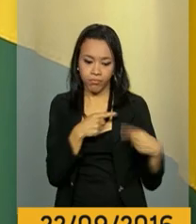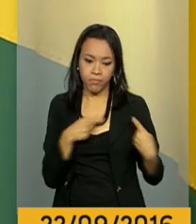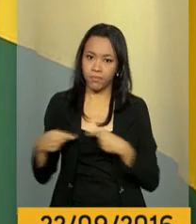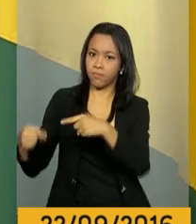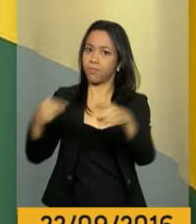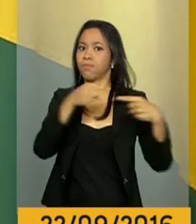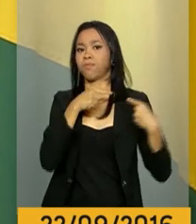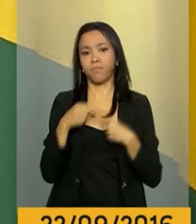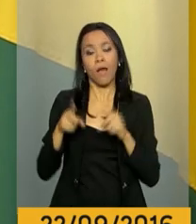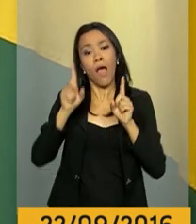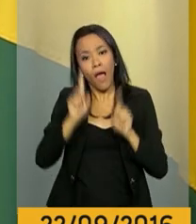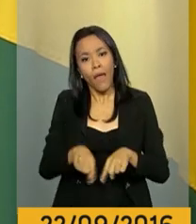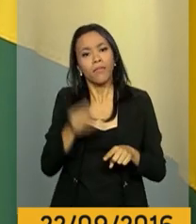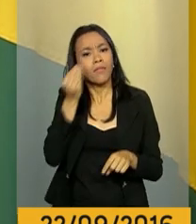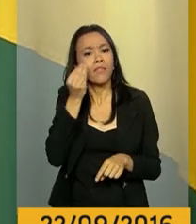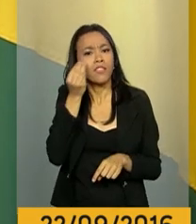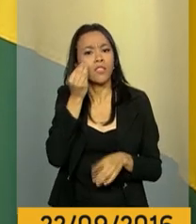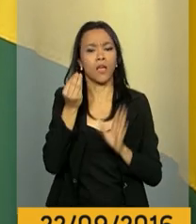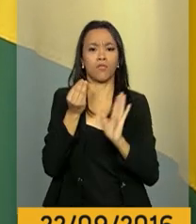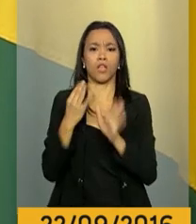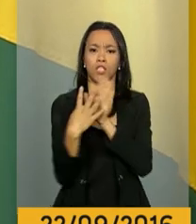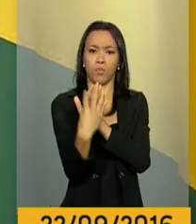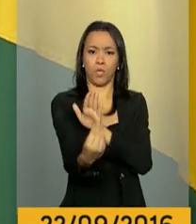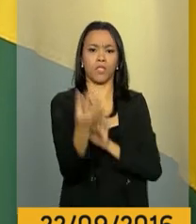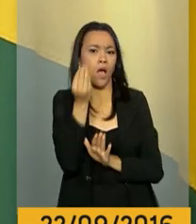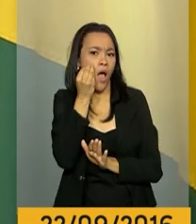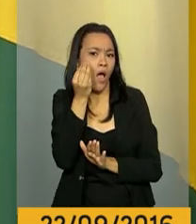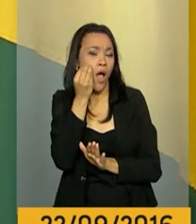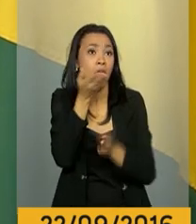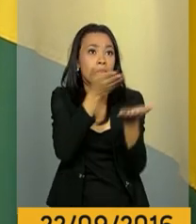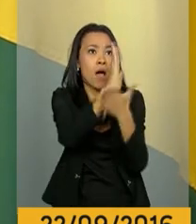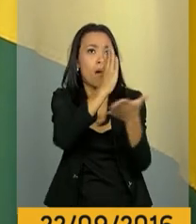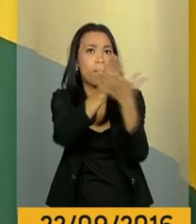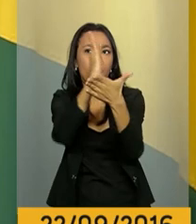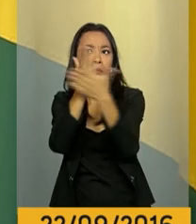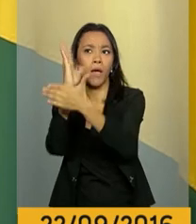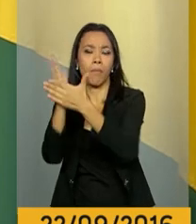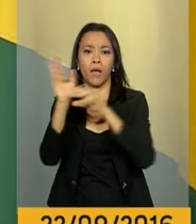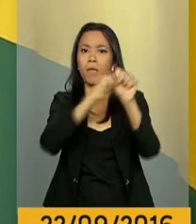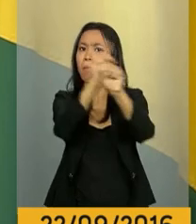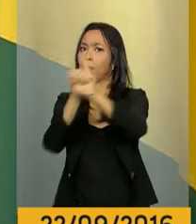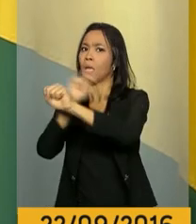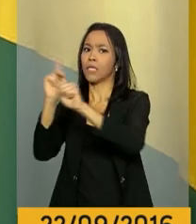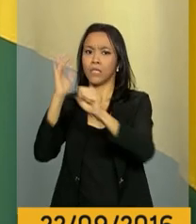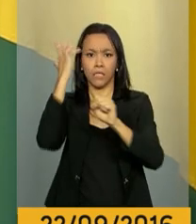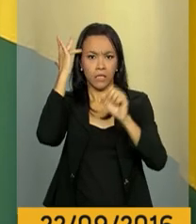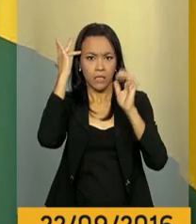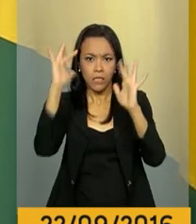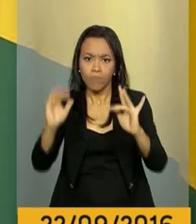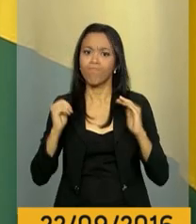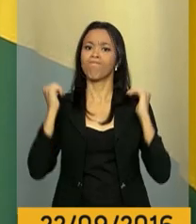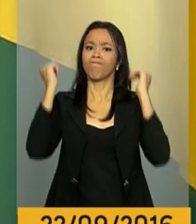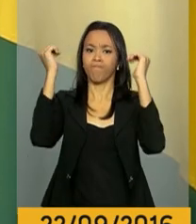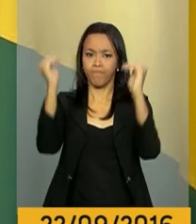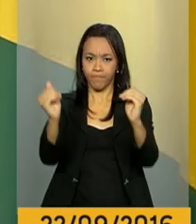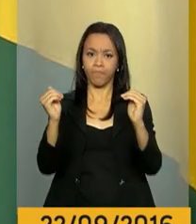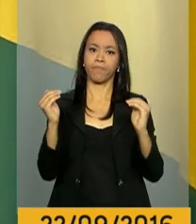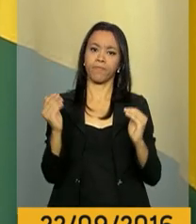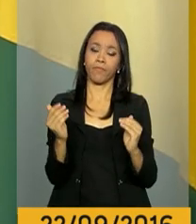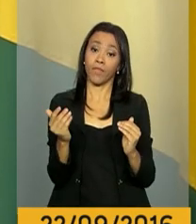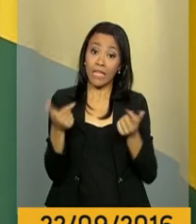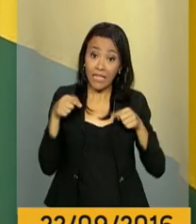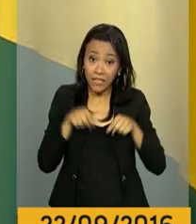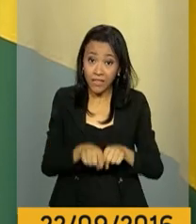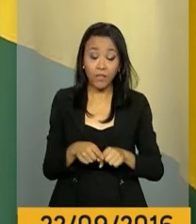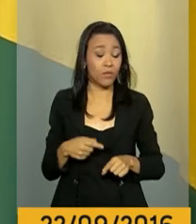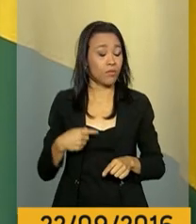baseia-se em modelo já testado e aprovado em países eh avançados eh isso é